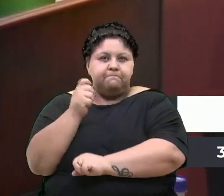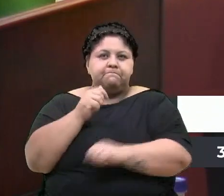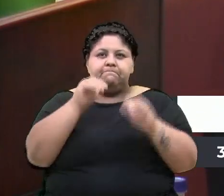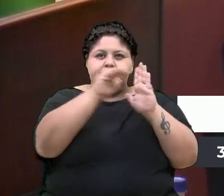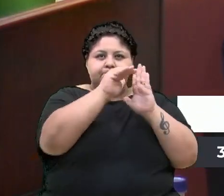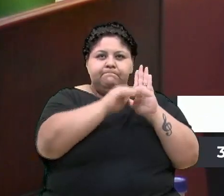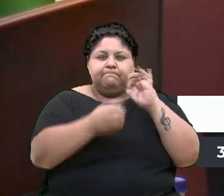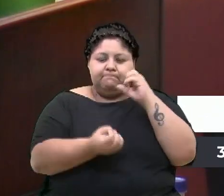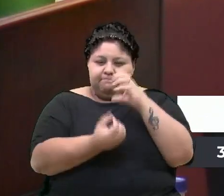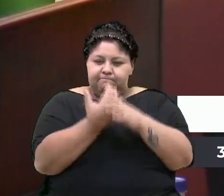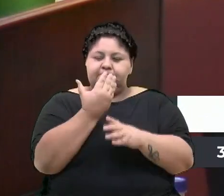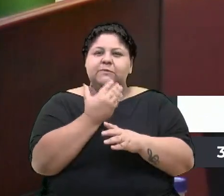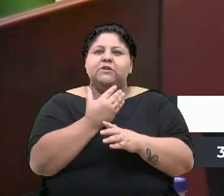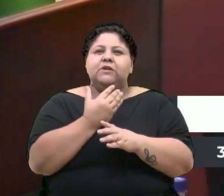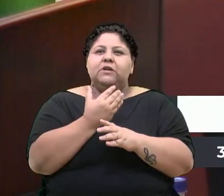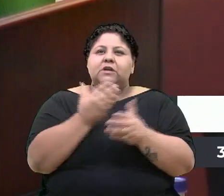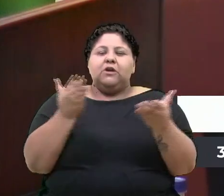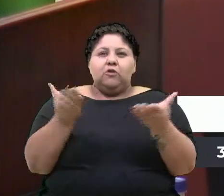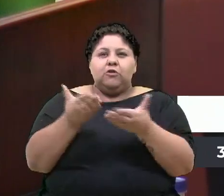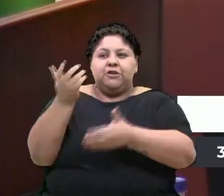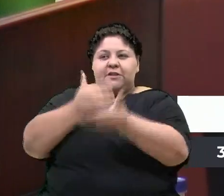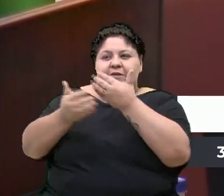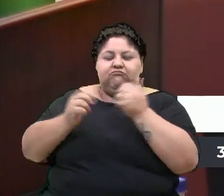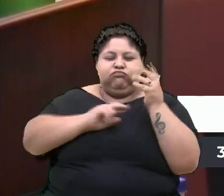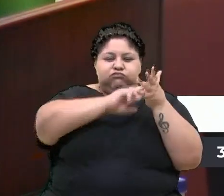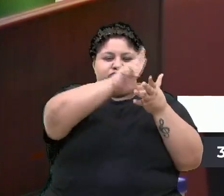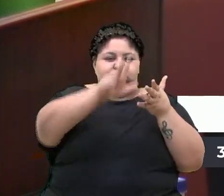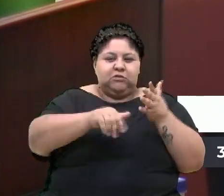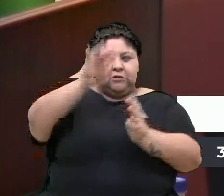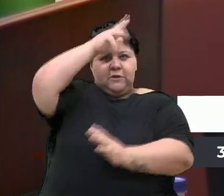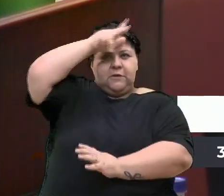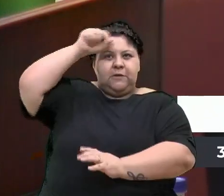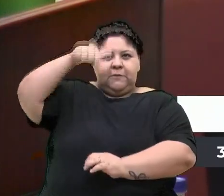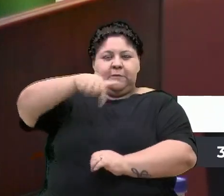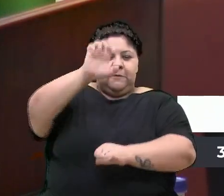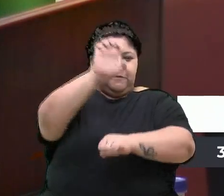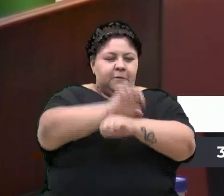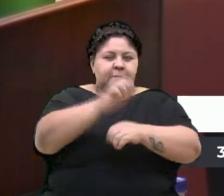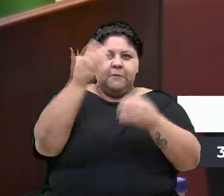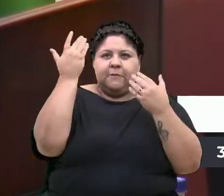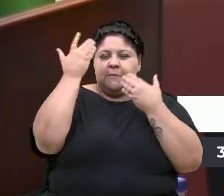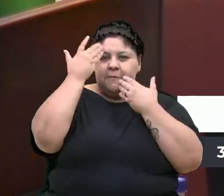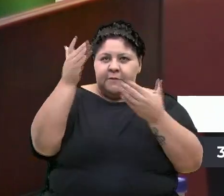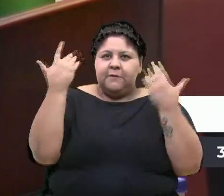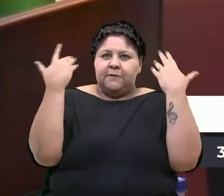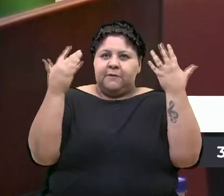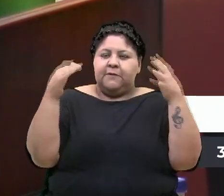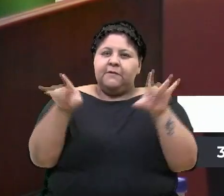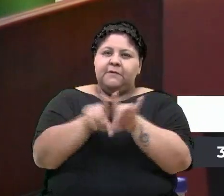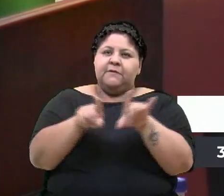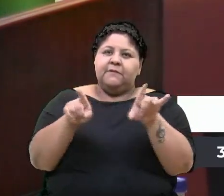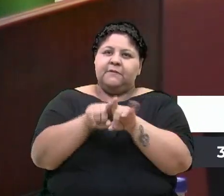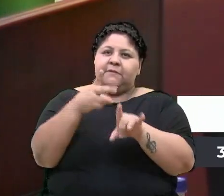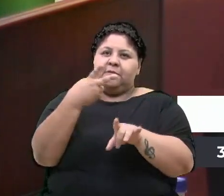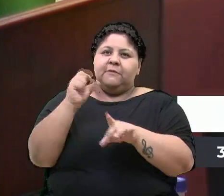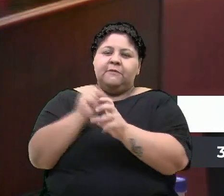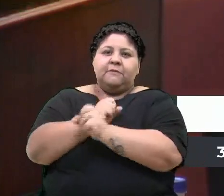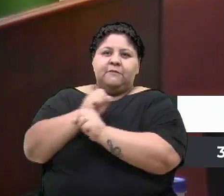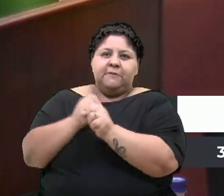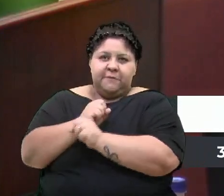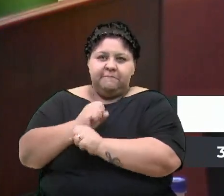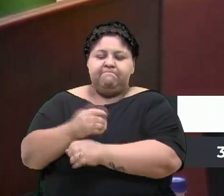Garante Serra e hoje atende a vários municípios do nosso estado. Parabéns ao Ângelo e parabéns também pelos 20 anos da RS